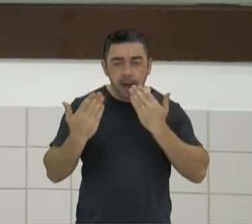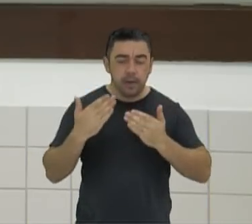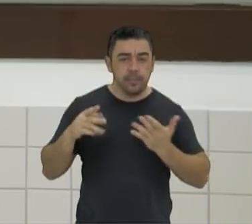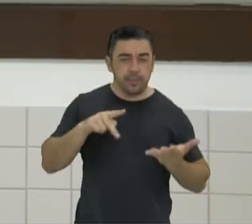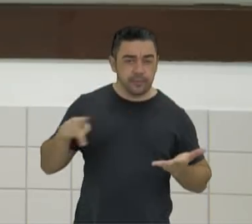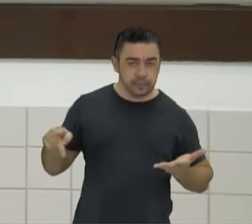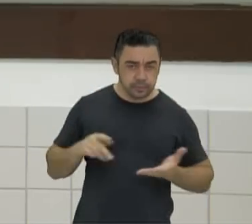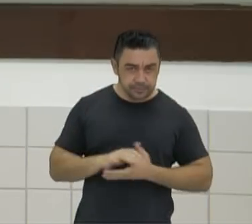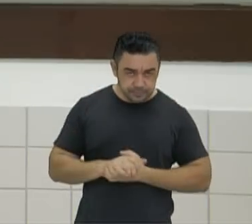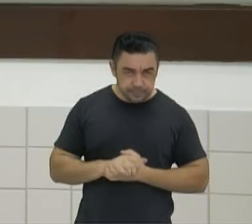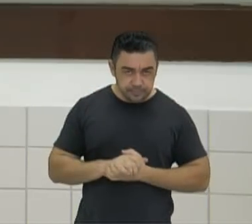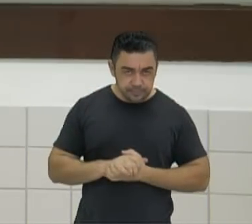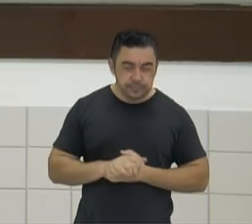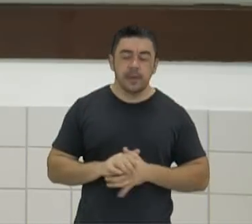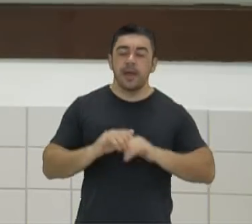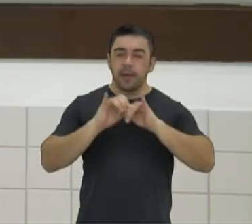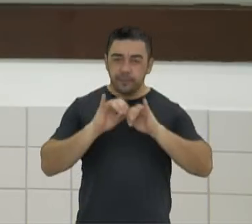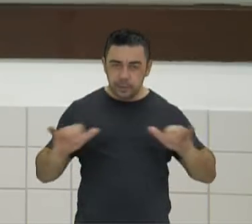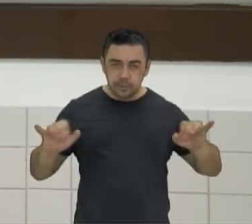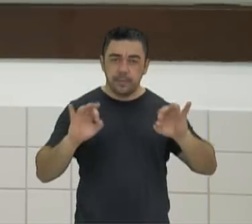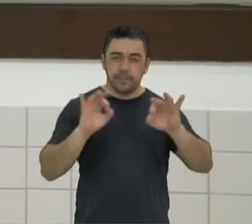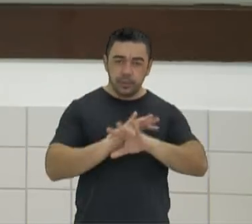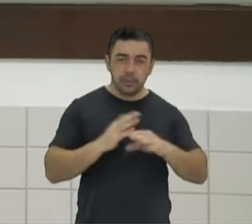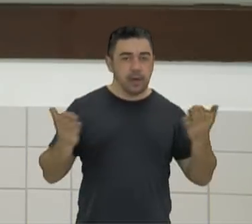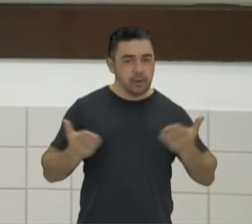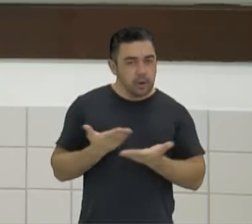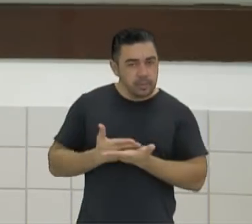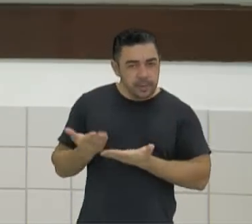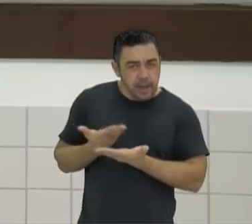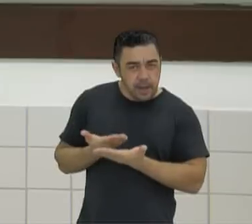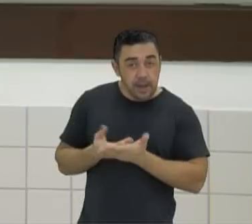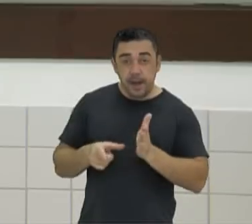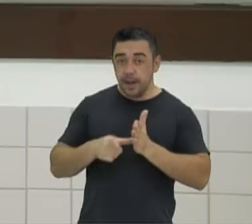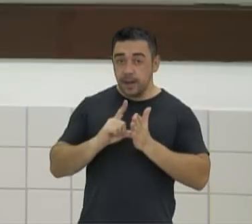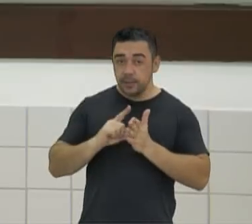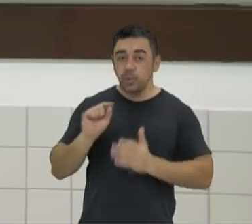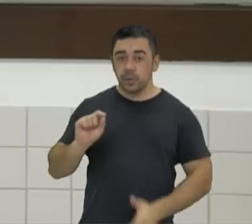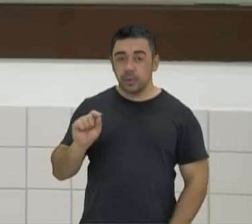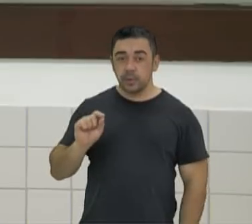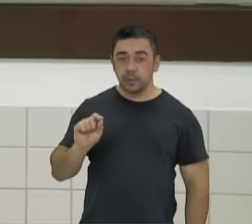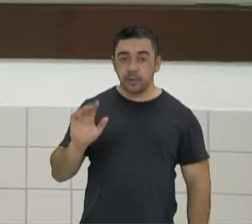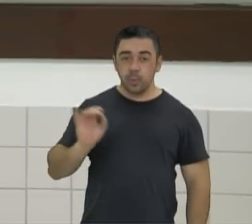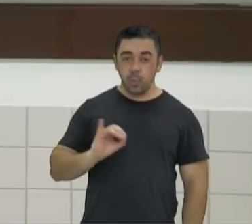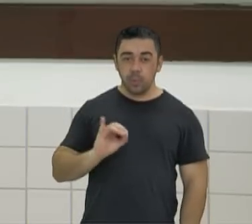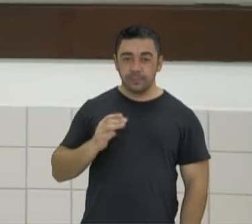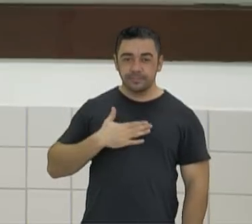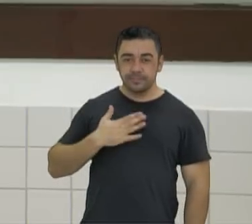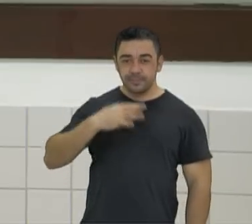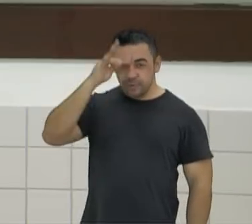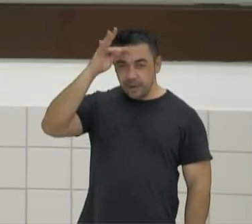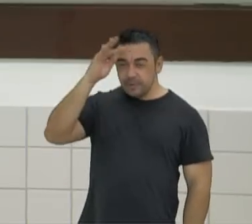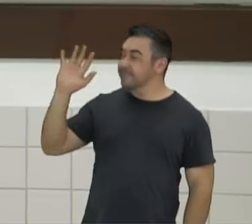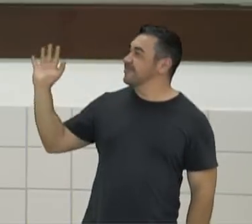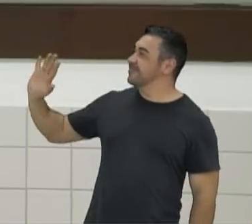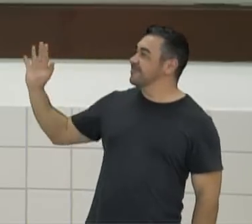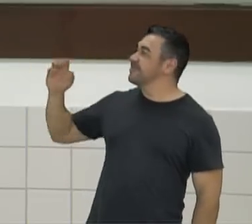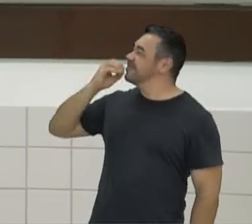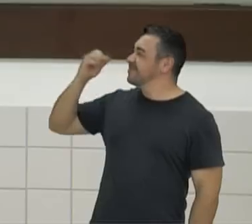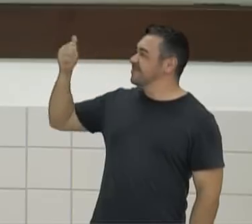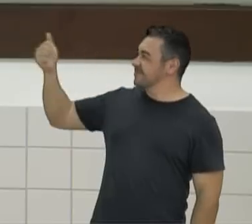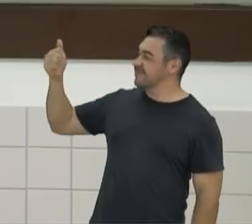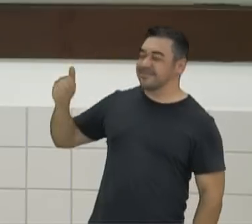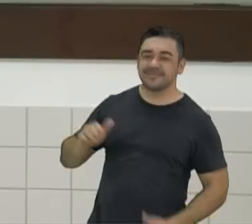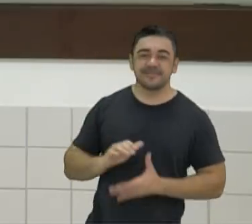bom? Recados dados, vamos à nossa aula. Mas antes eu vou dar um oi para o nosso amigo, o Tiago. Oi, Tiago, tudo